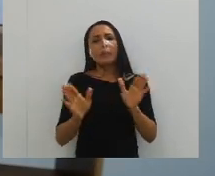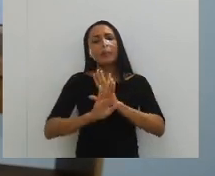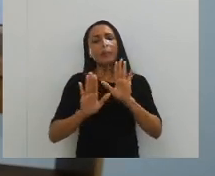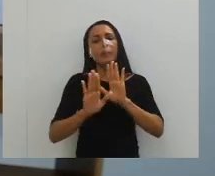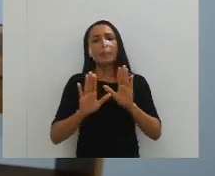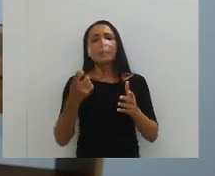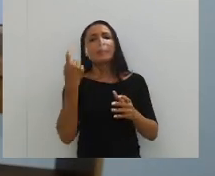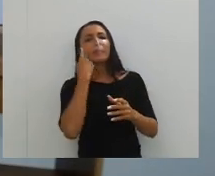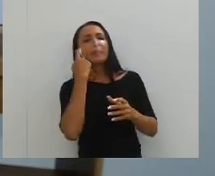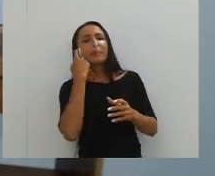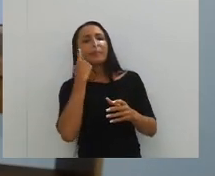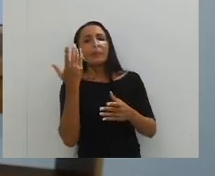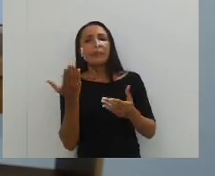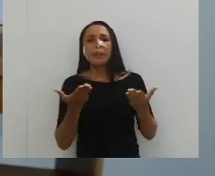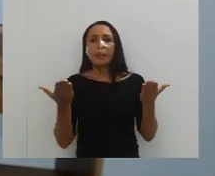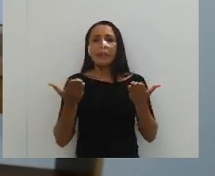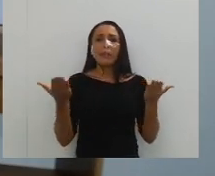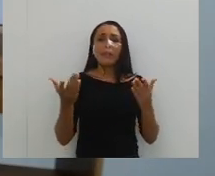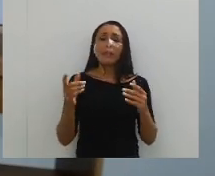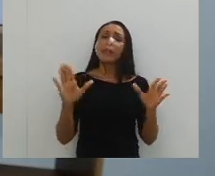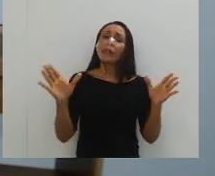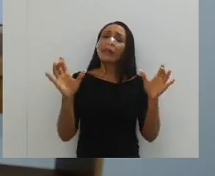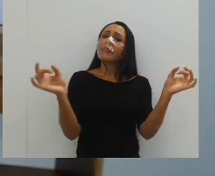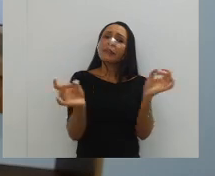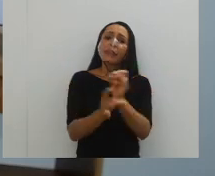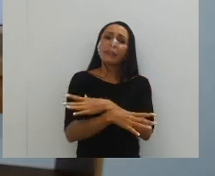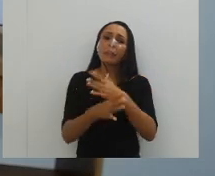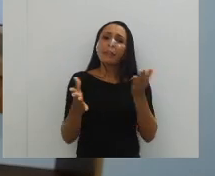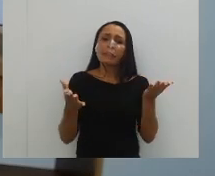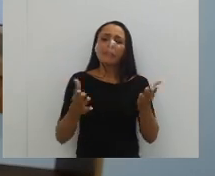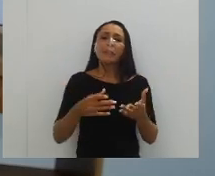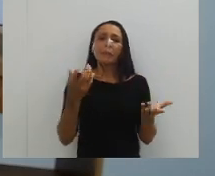isso, sextou, menino. Agora acabou a semana nessa